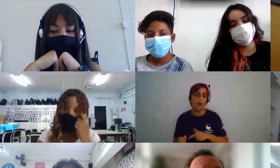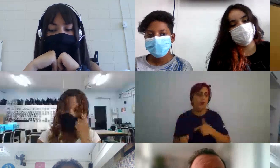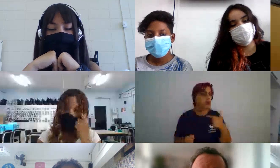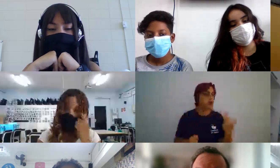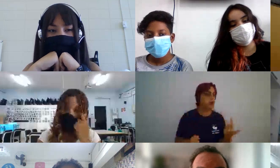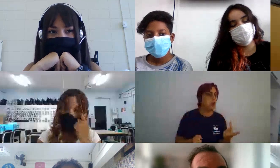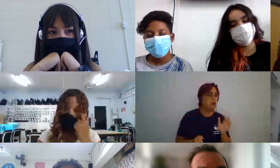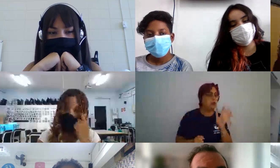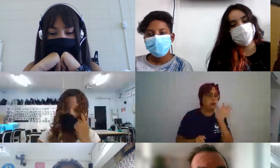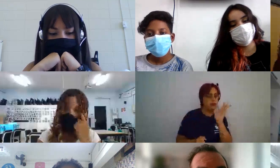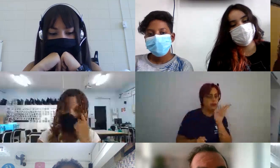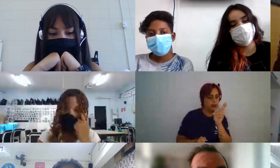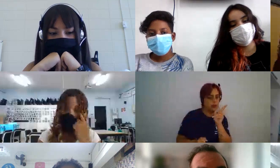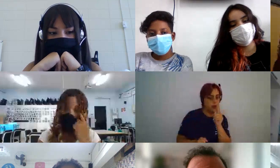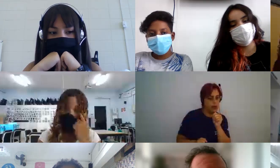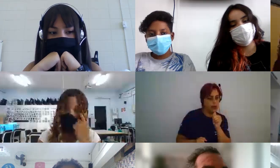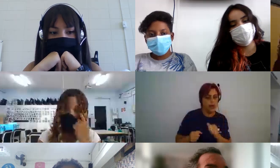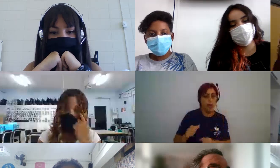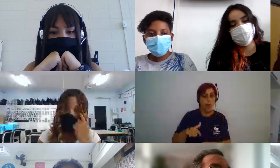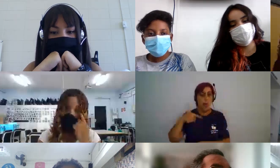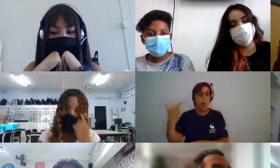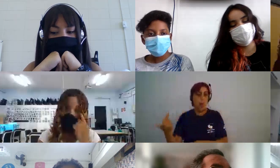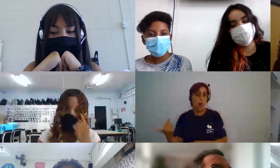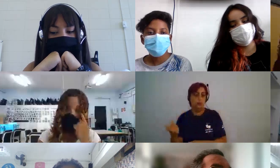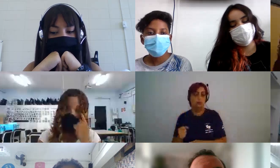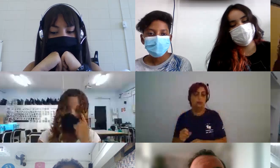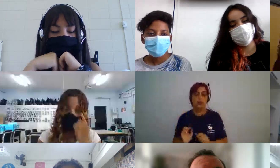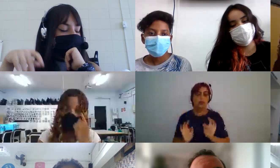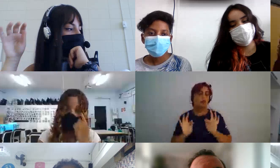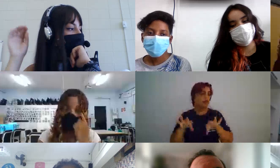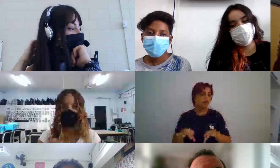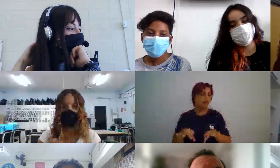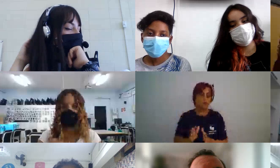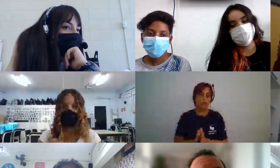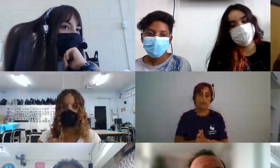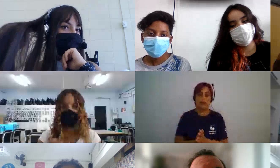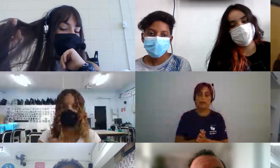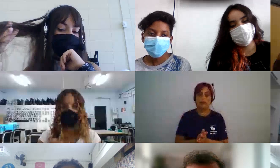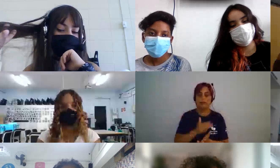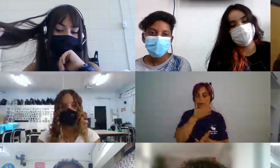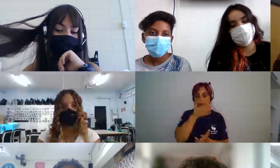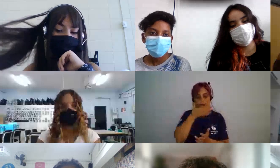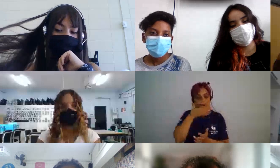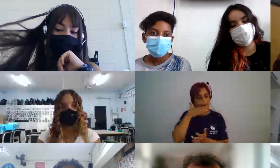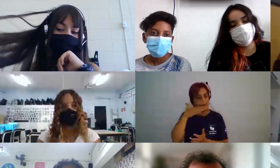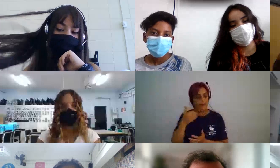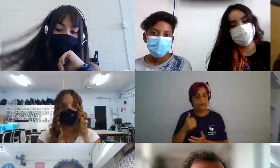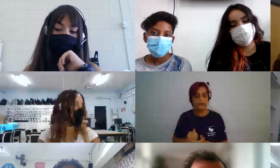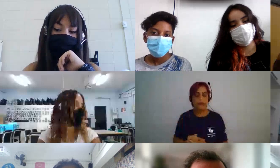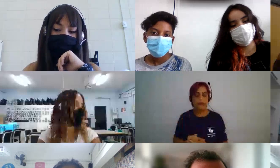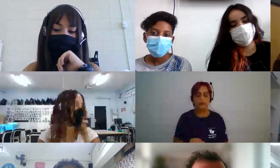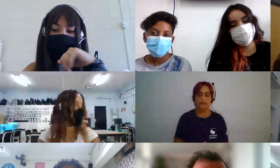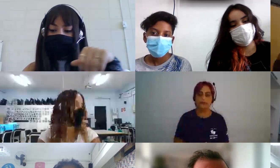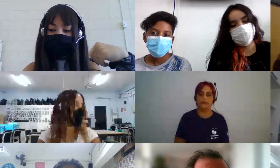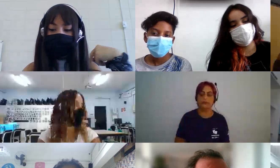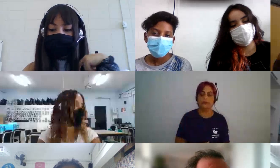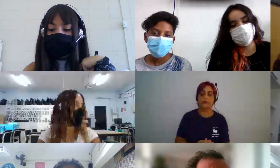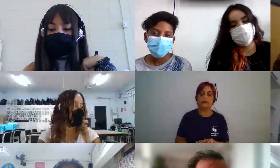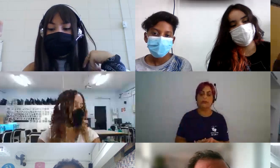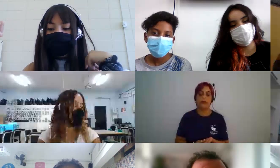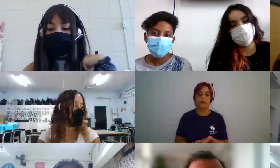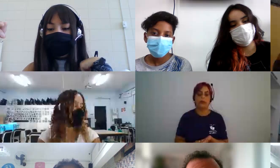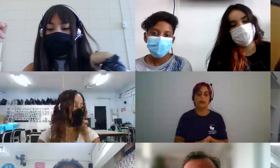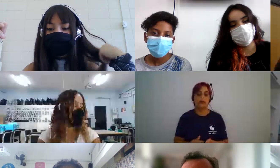isso vai acontecer só quando acabar a adolescência, tem vezes que isso vai acontecer antes de começar, já durante a adolescência. Não